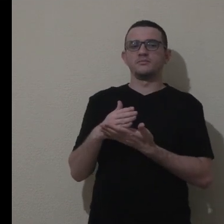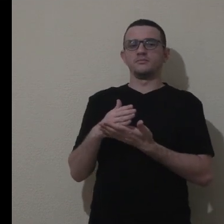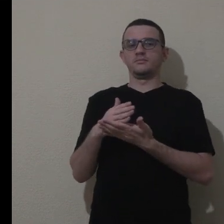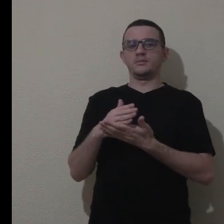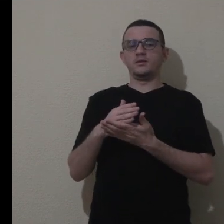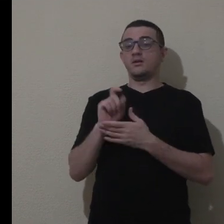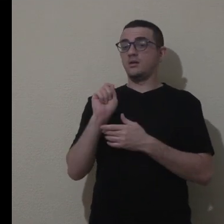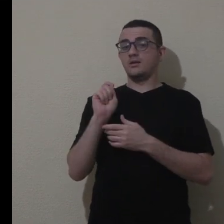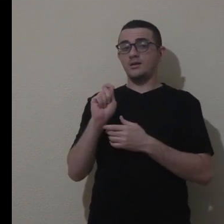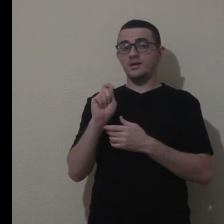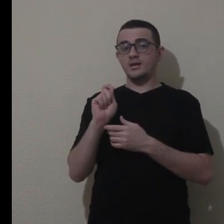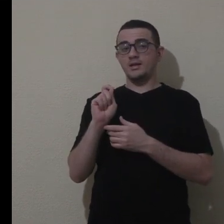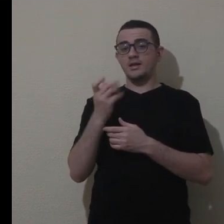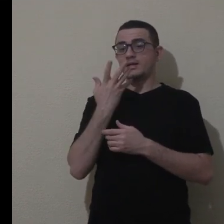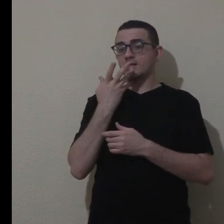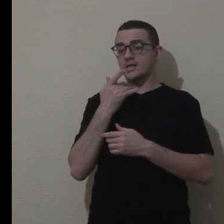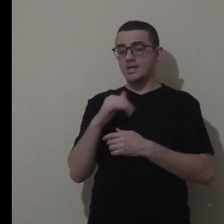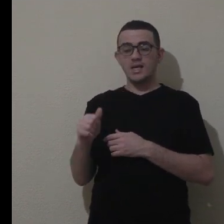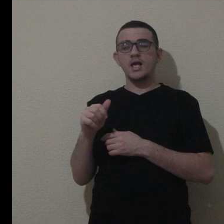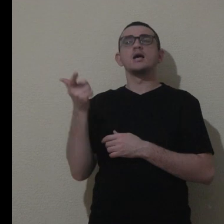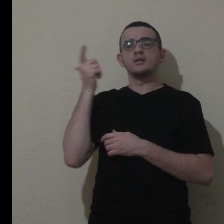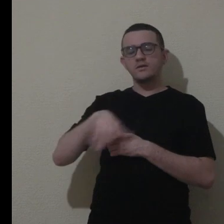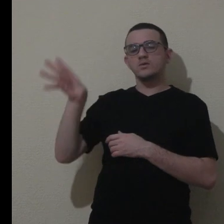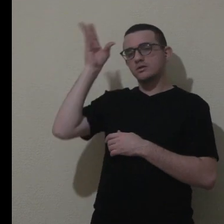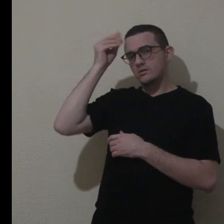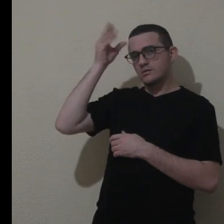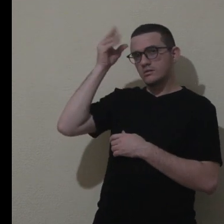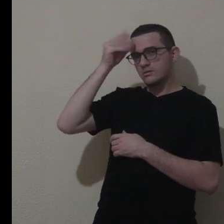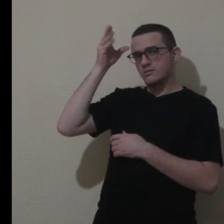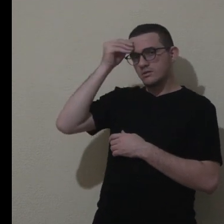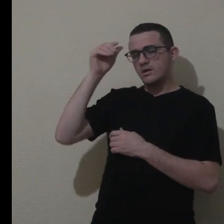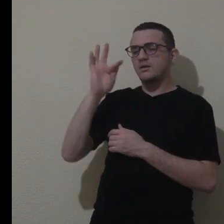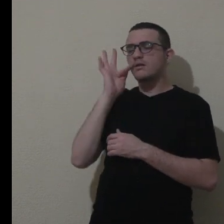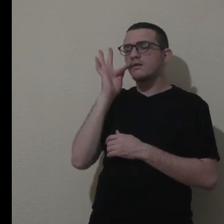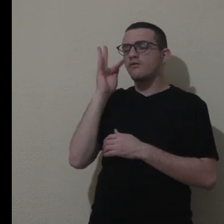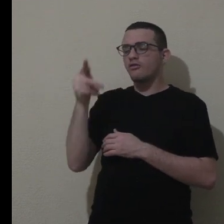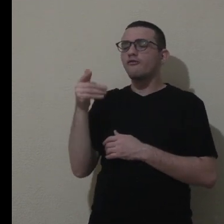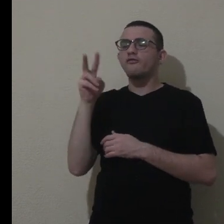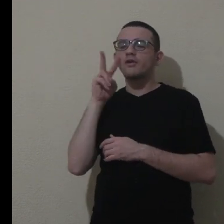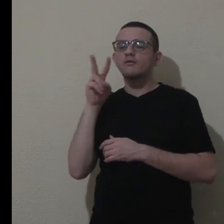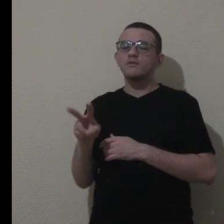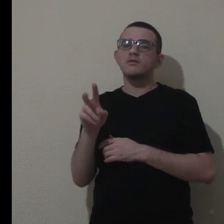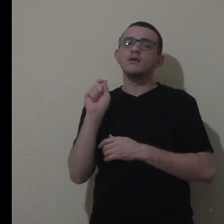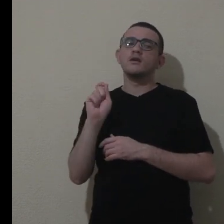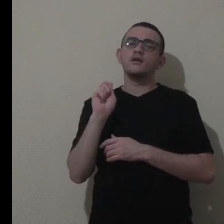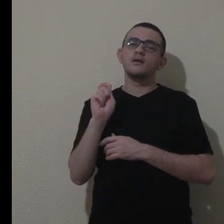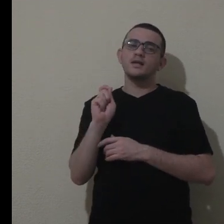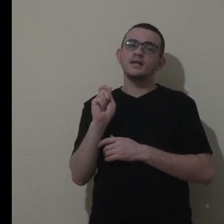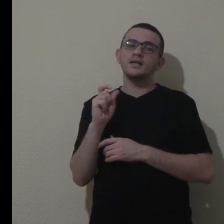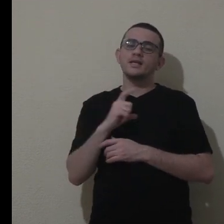né? Apesar que essas crianças elas vão adquirir, vocês vão ver no final, né?